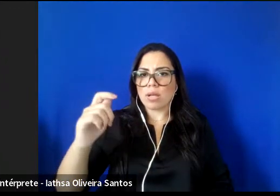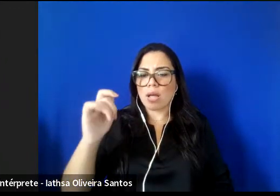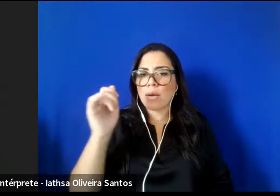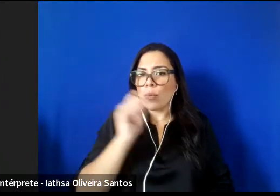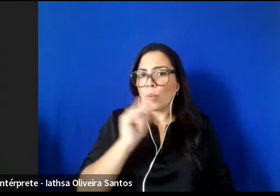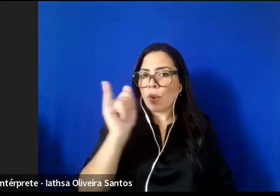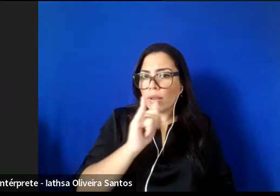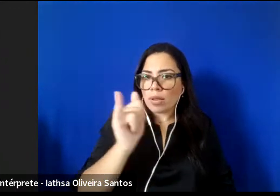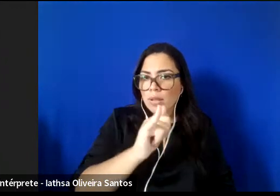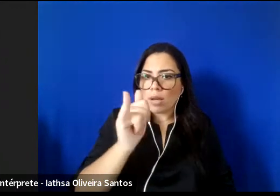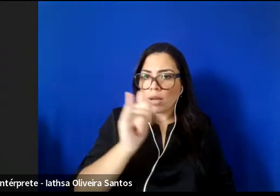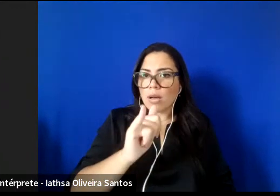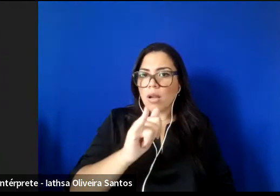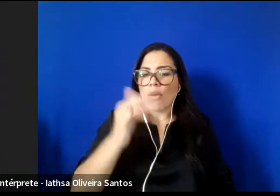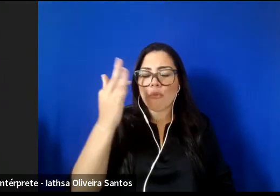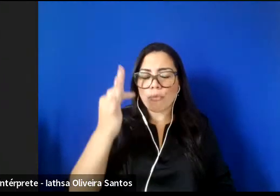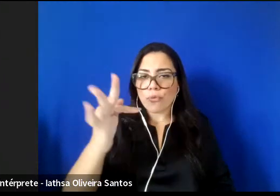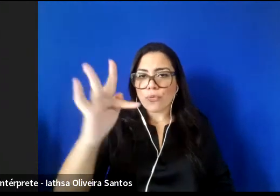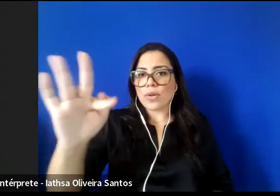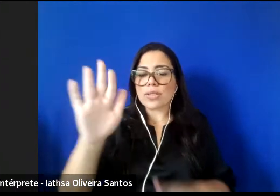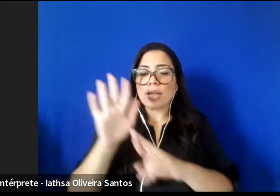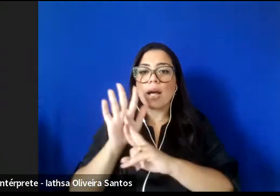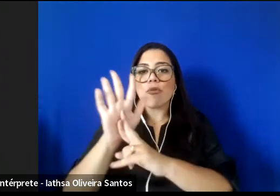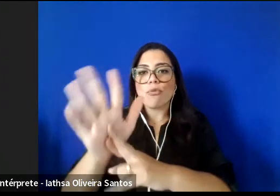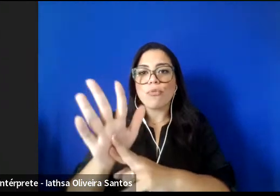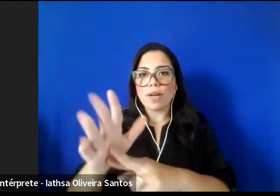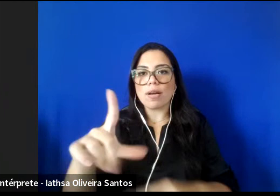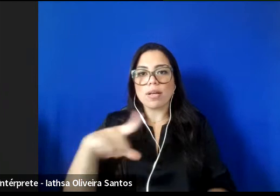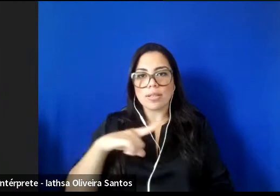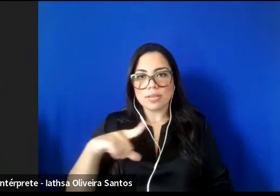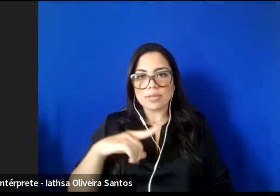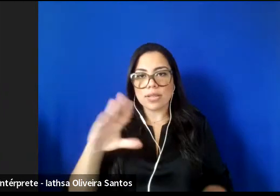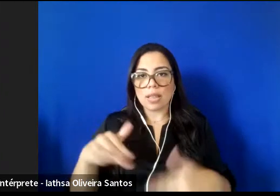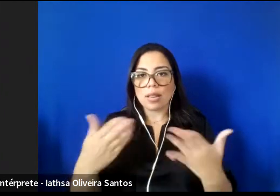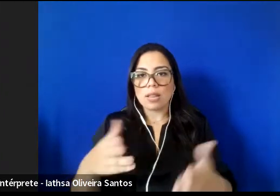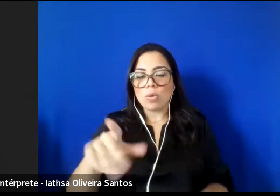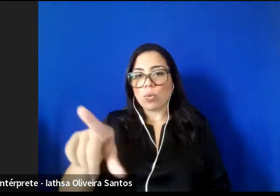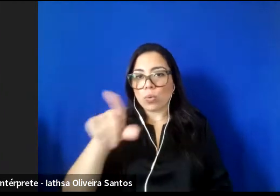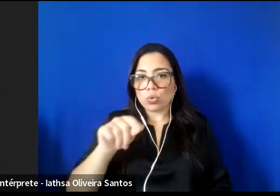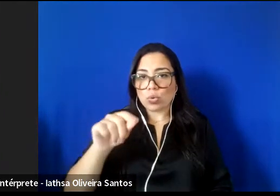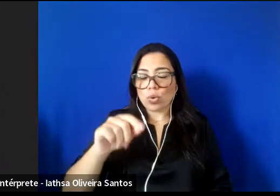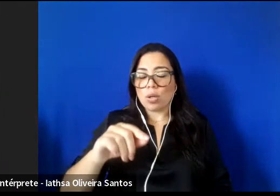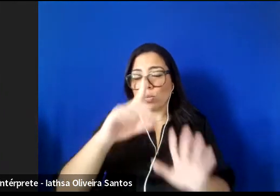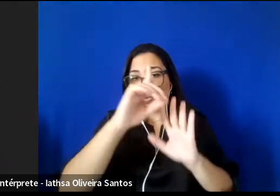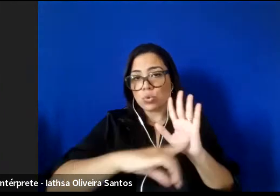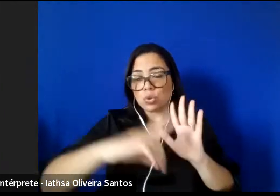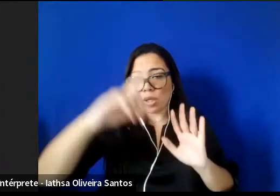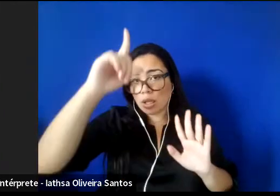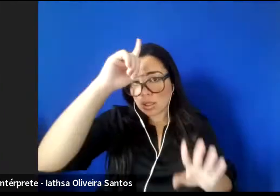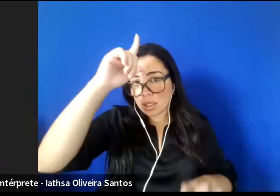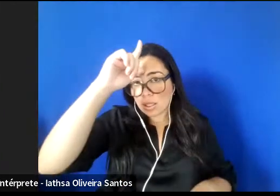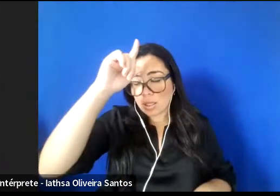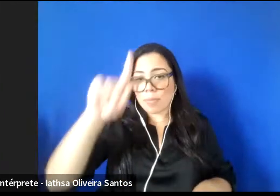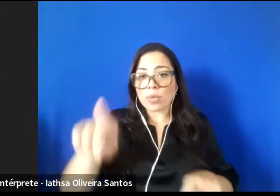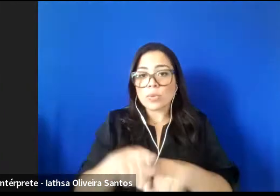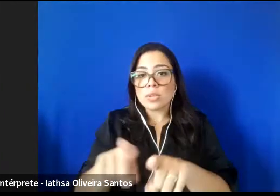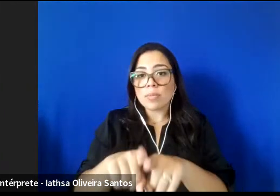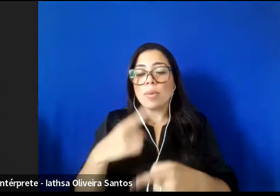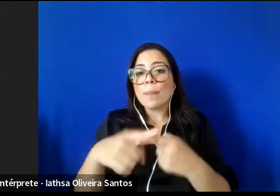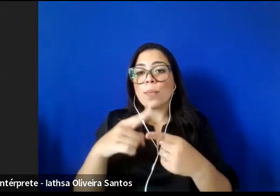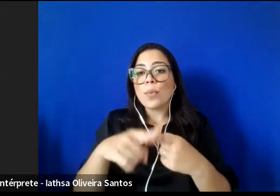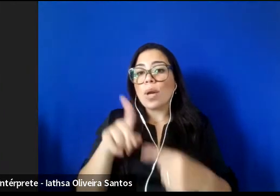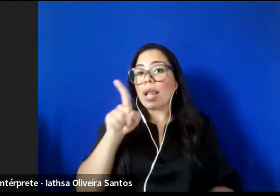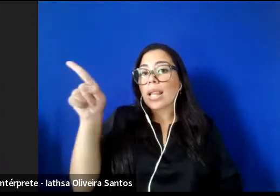no direito alemão essa referência. Então, nós escolhemos o direito alemão por isso, mas também porque lá